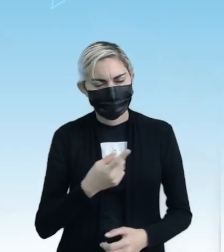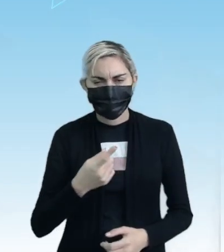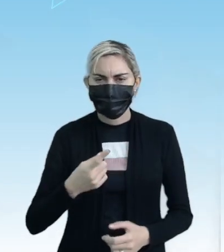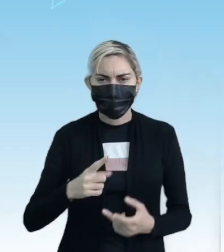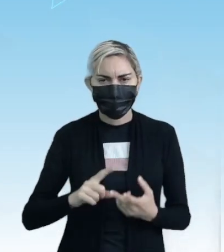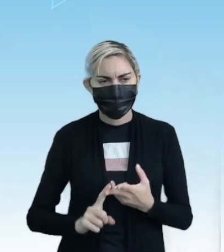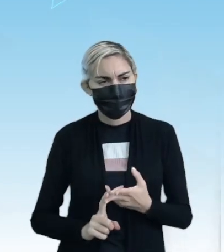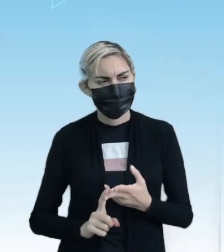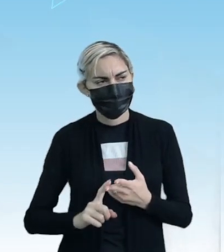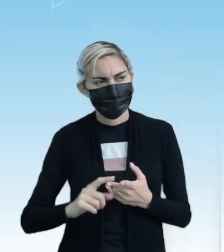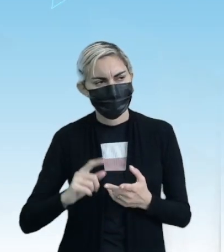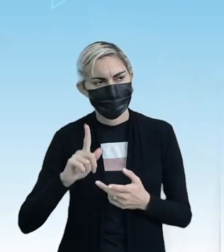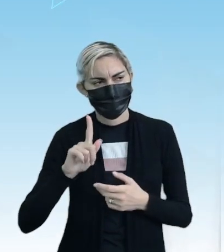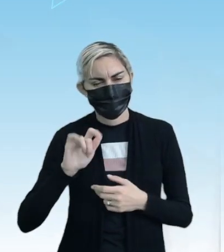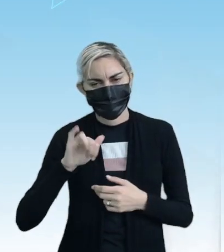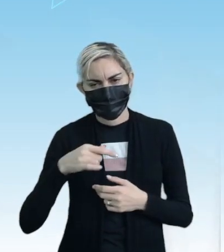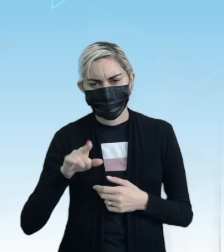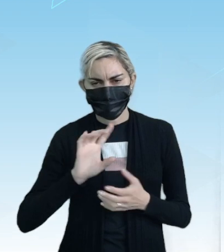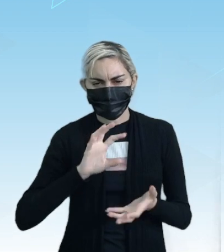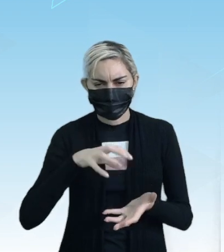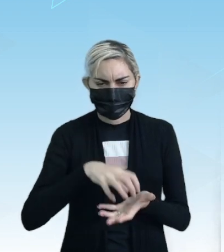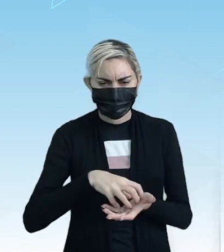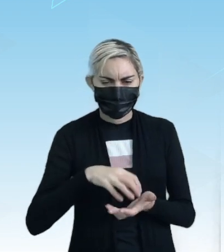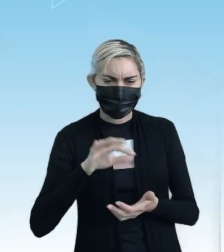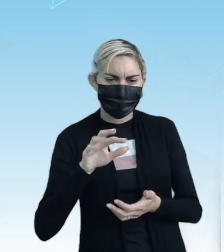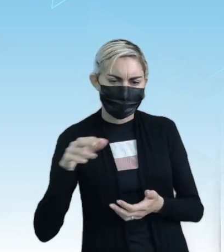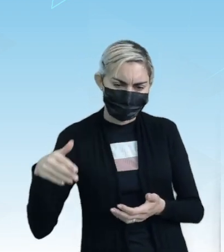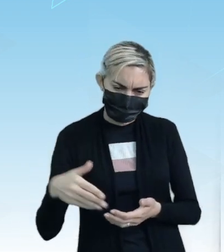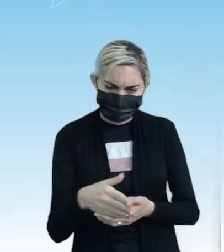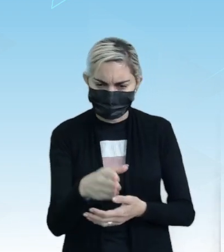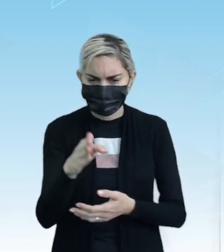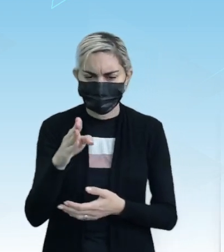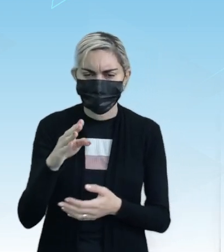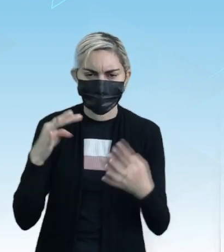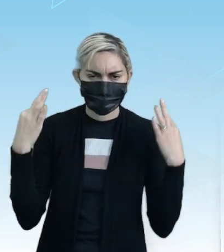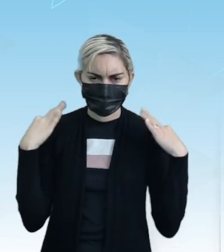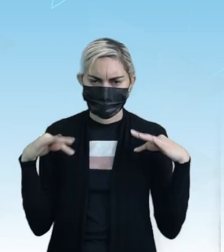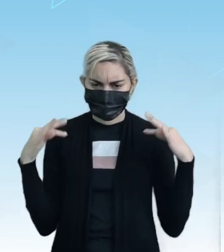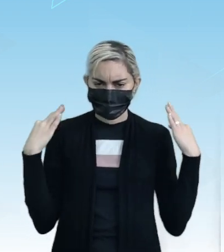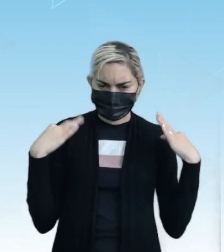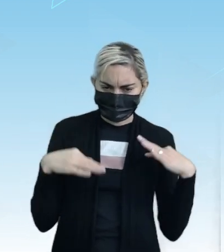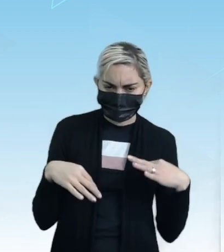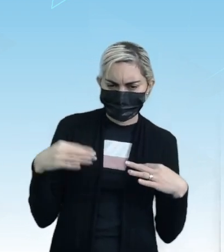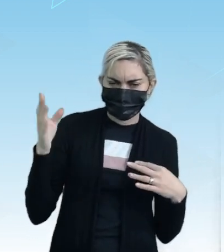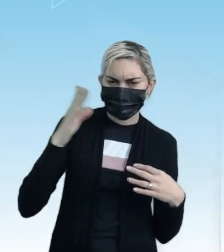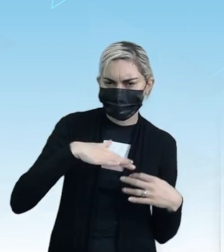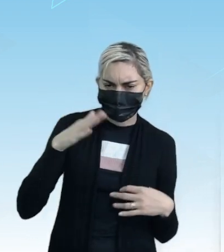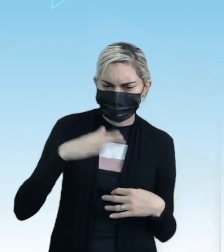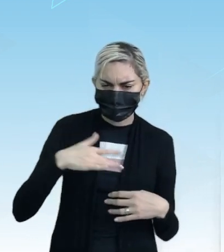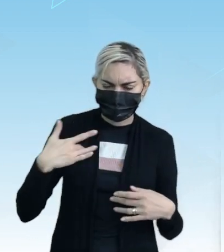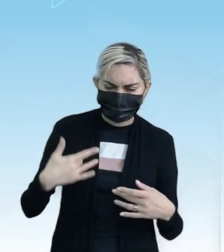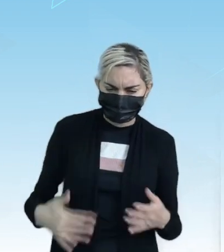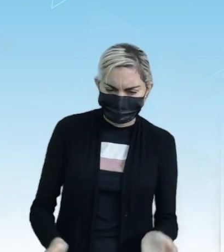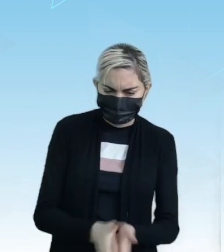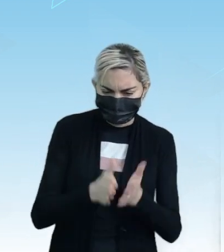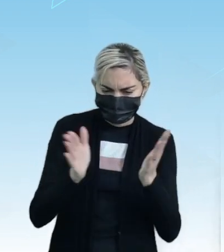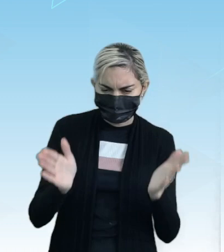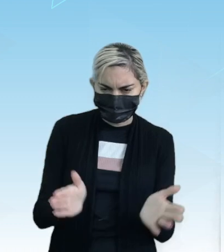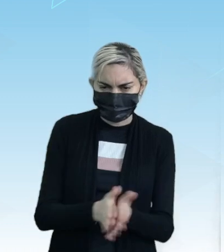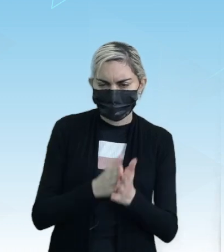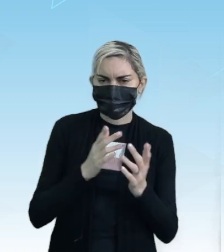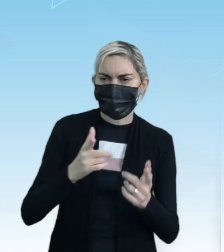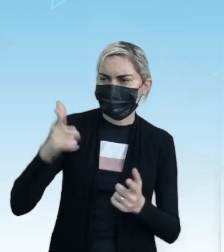Galeão ao centro, uma via crucis para os turistas. Mau cheiro, miséria, risco de